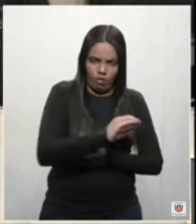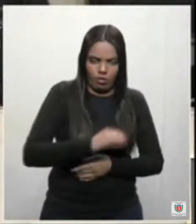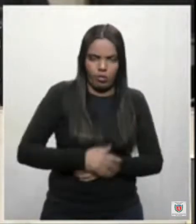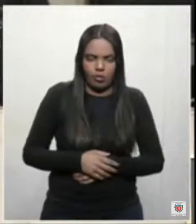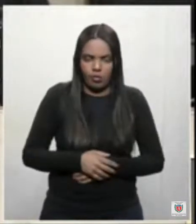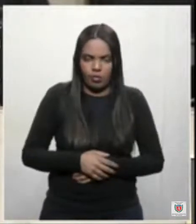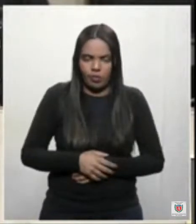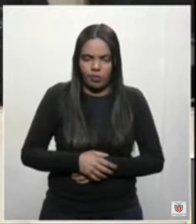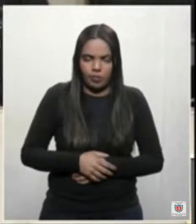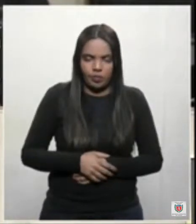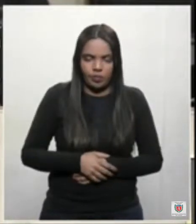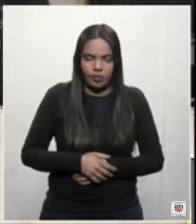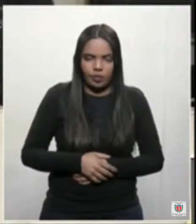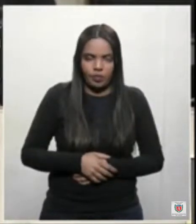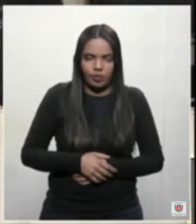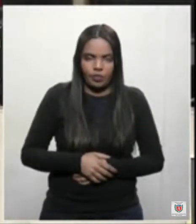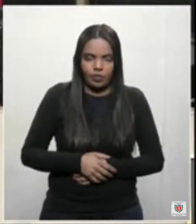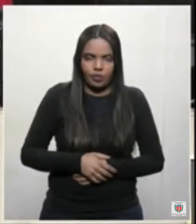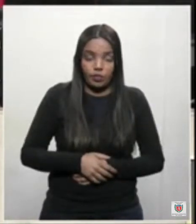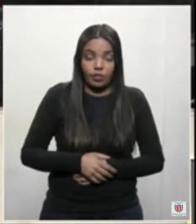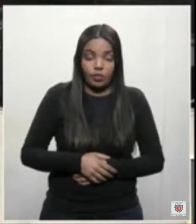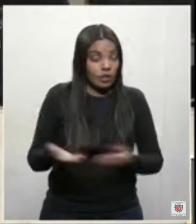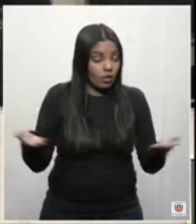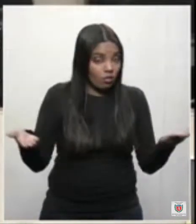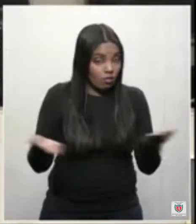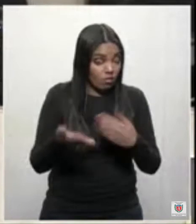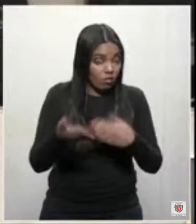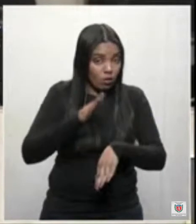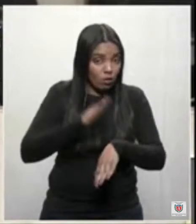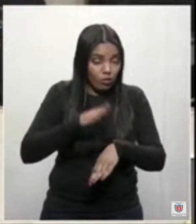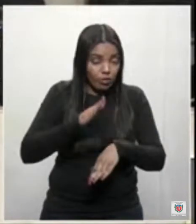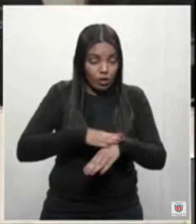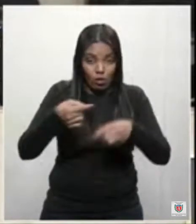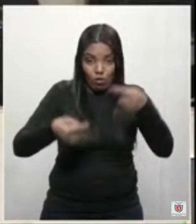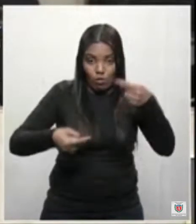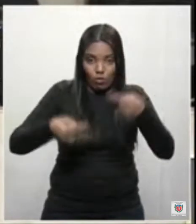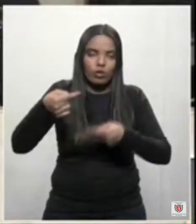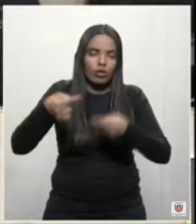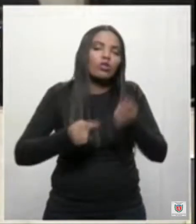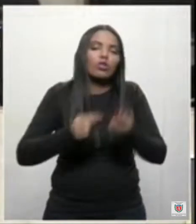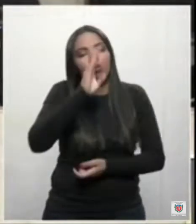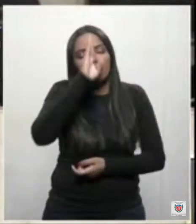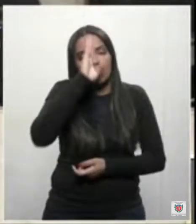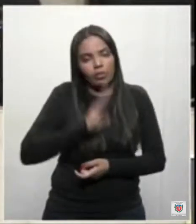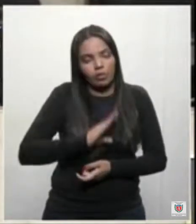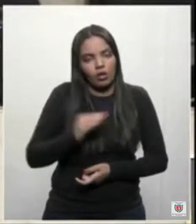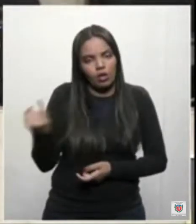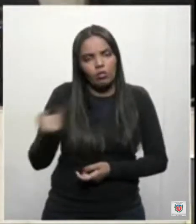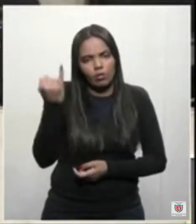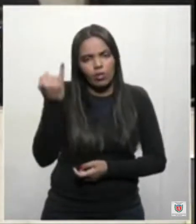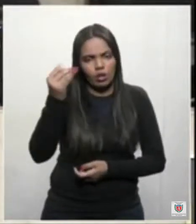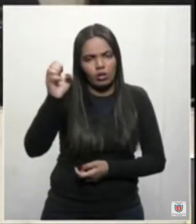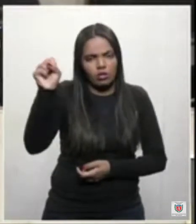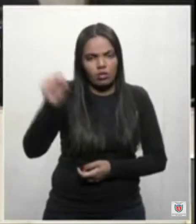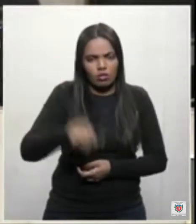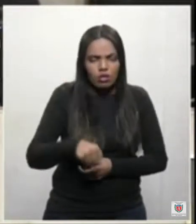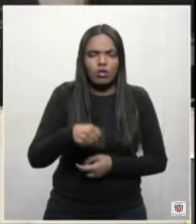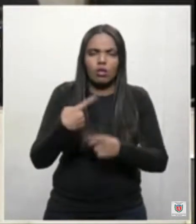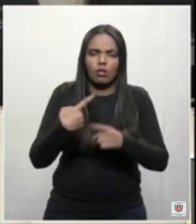dos recursos. Nesse momento, políticas públicas seriam importantes, no sentido de